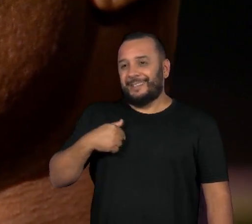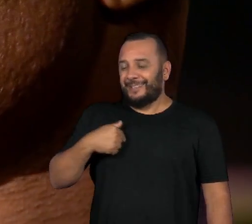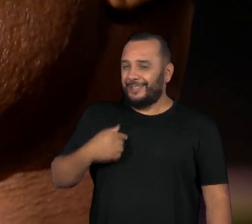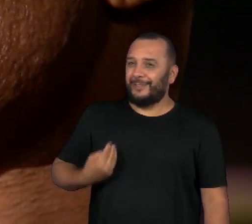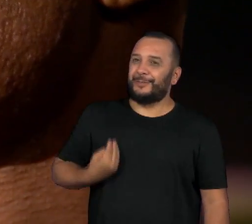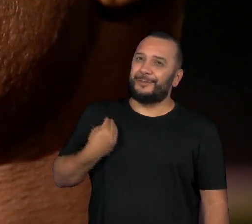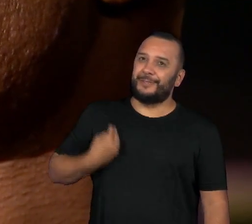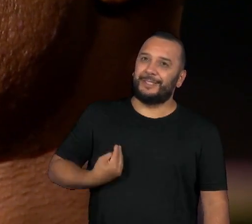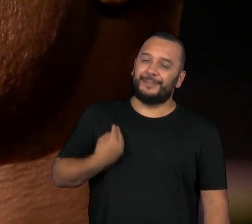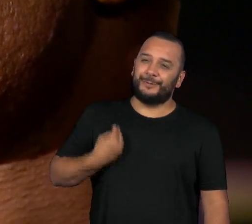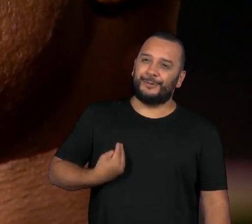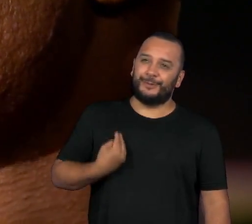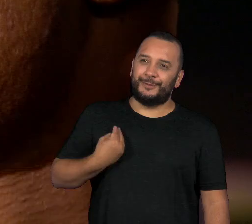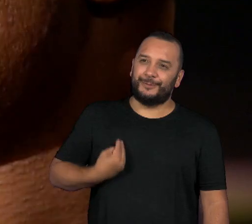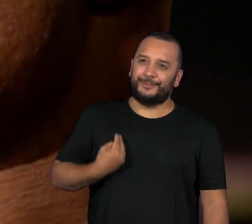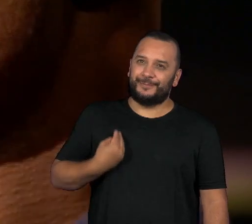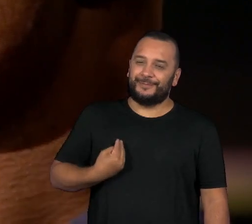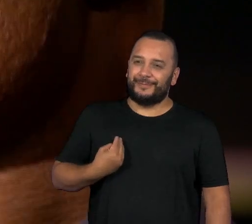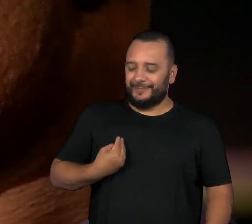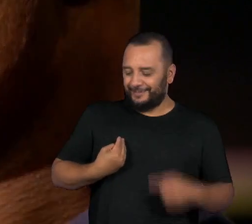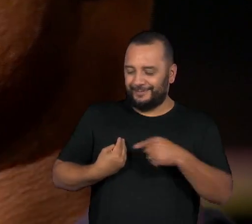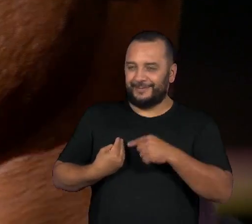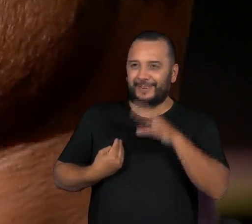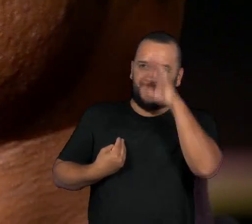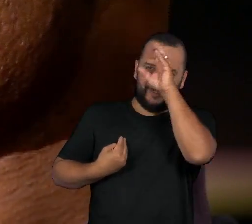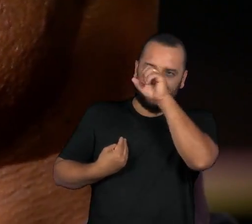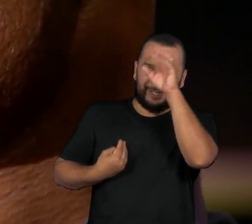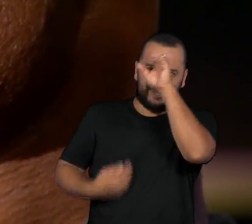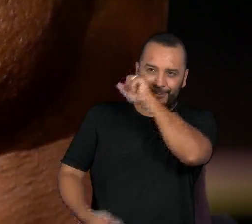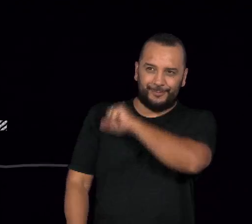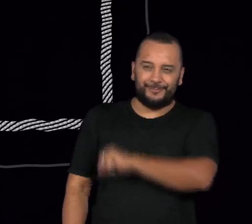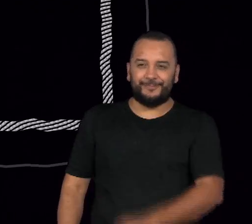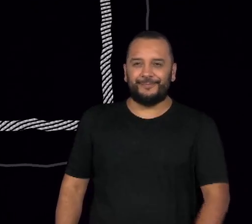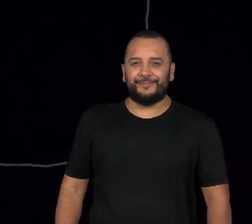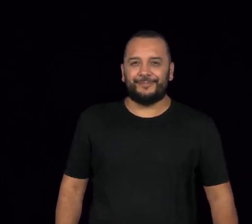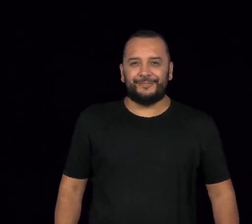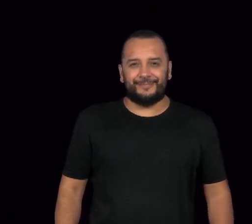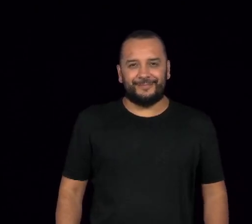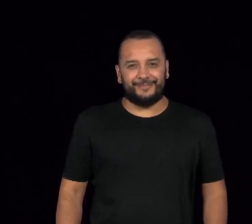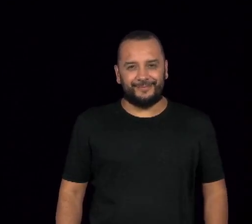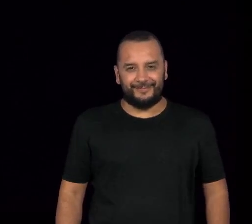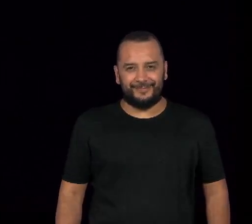vivo e aprendo muito com a vida.